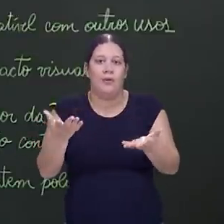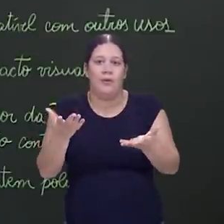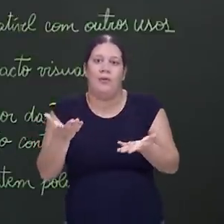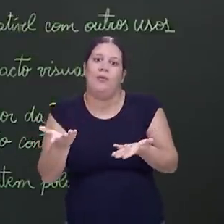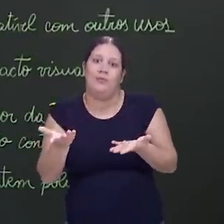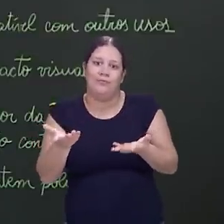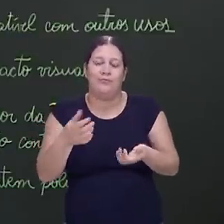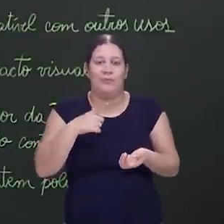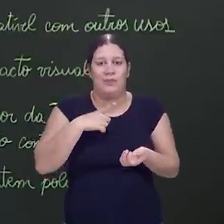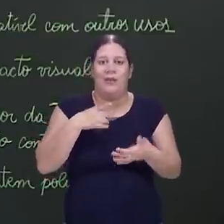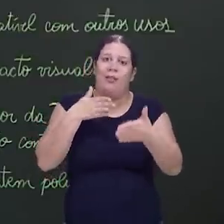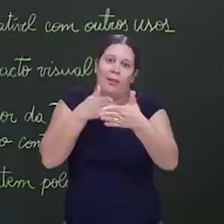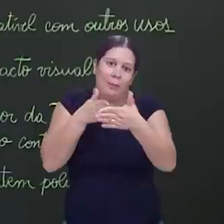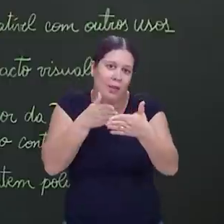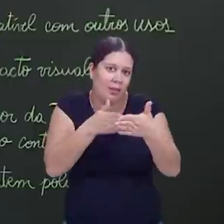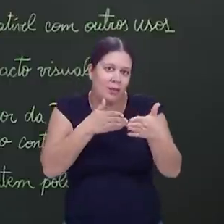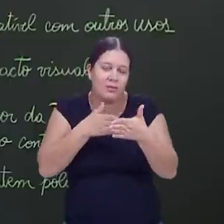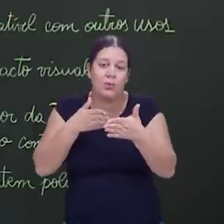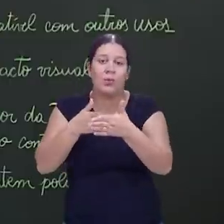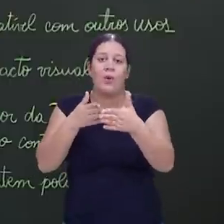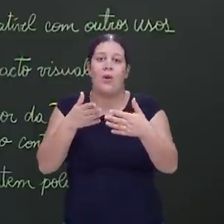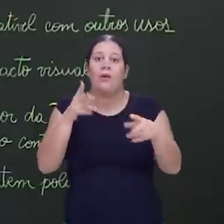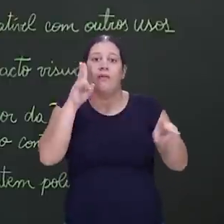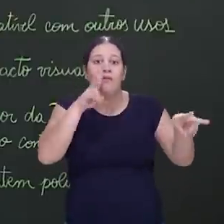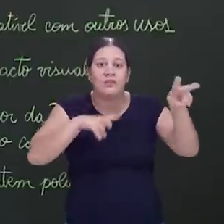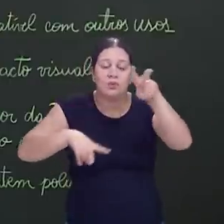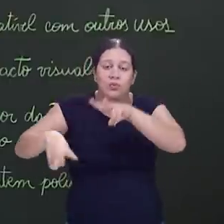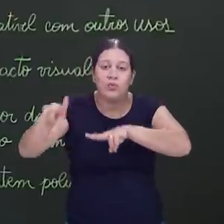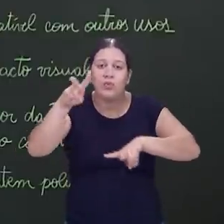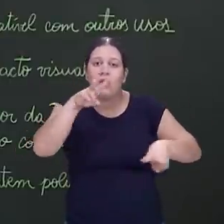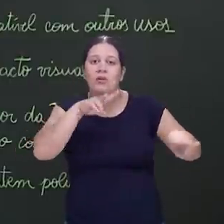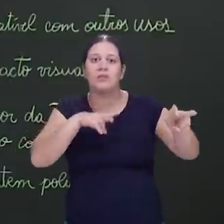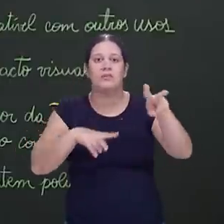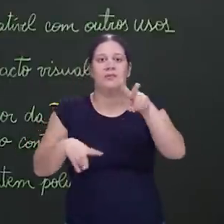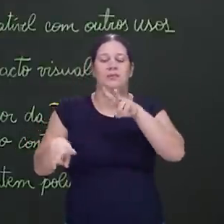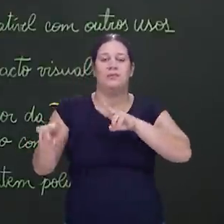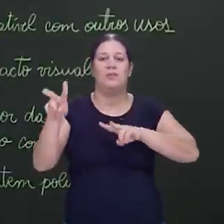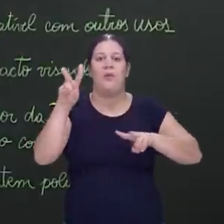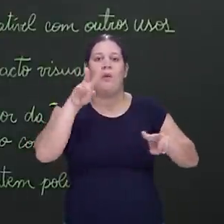a algumas limitações. E a questão visual, né?